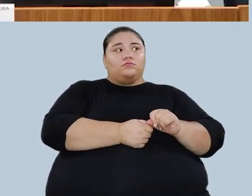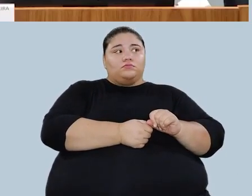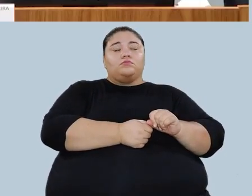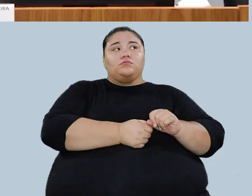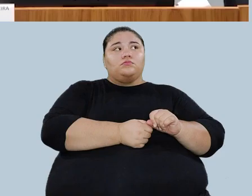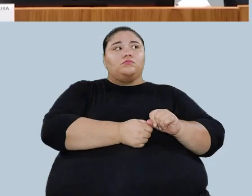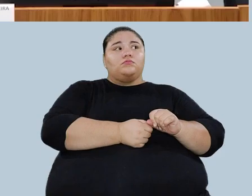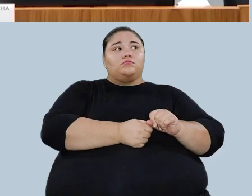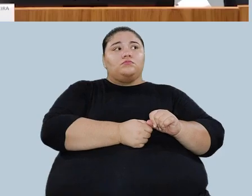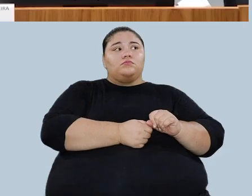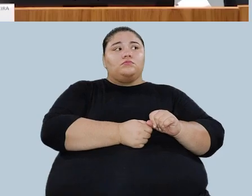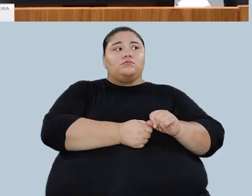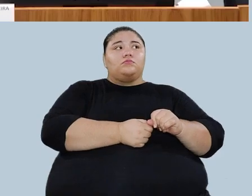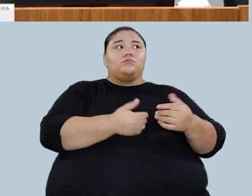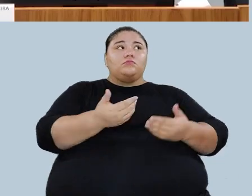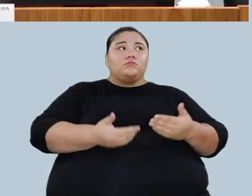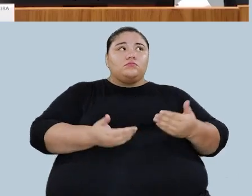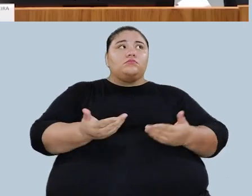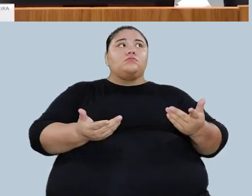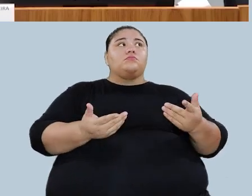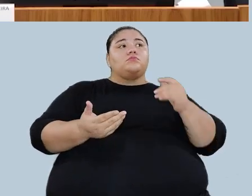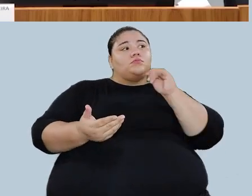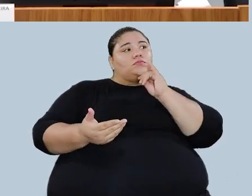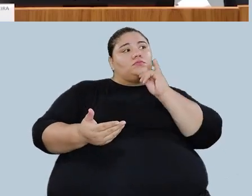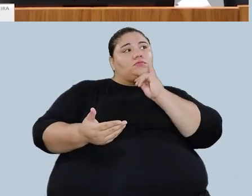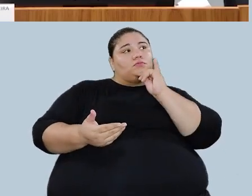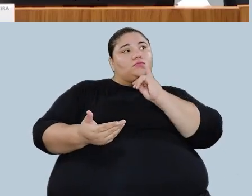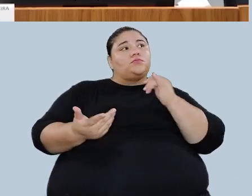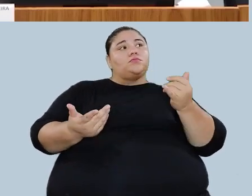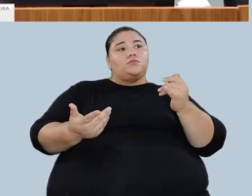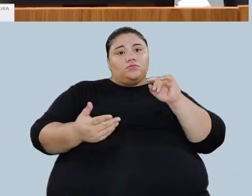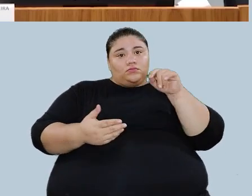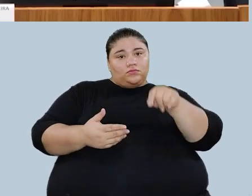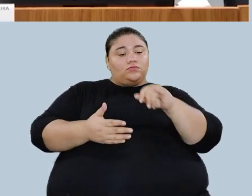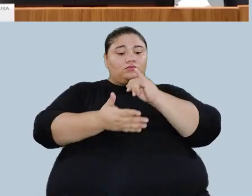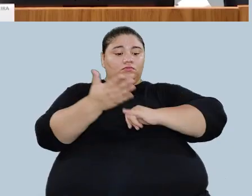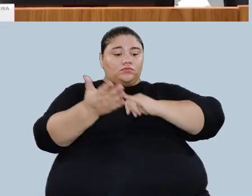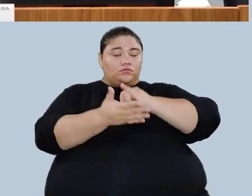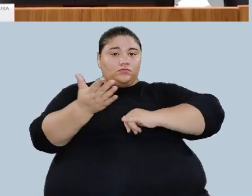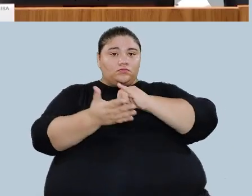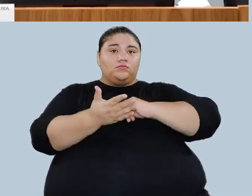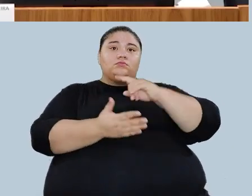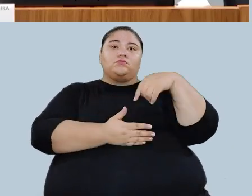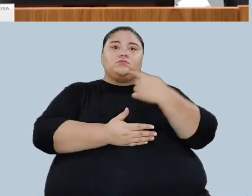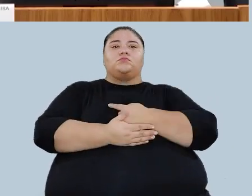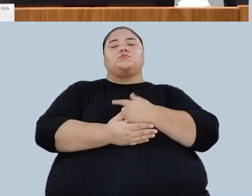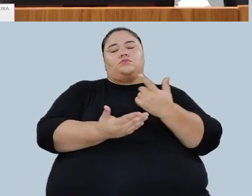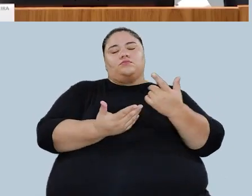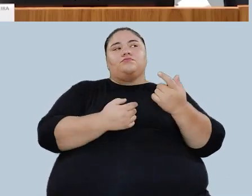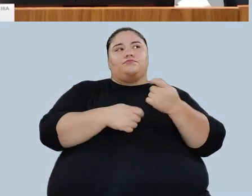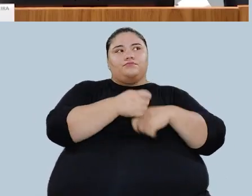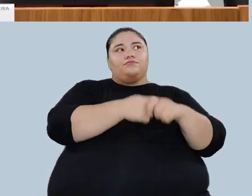tomador do serviço, no caso, o contribuinte efetivo desse imposto, no caso aqui das nossas operações